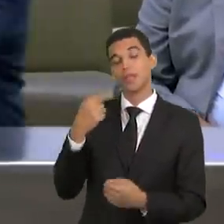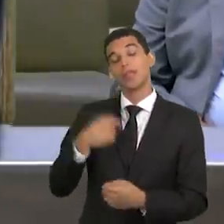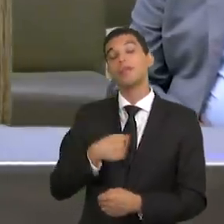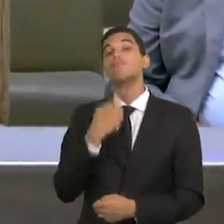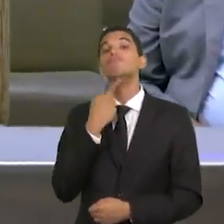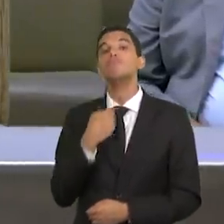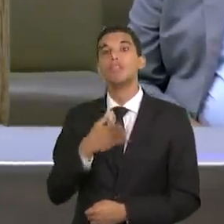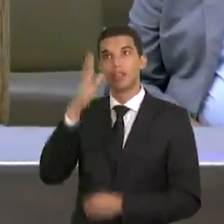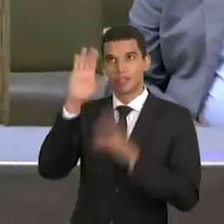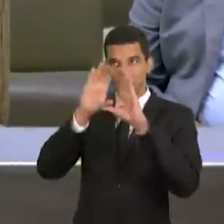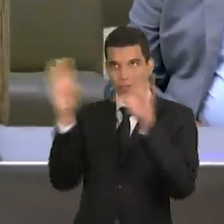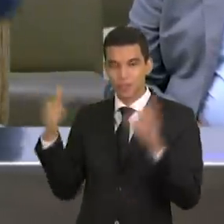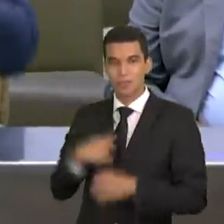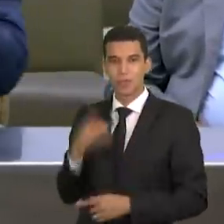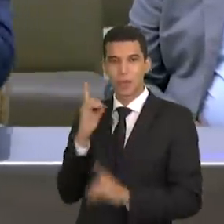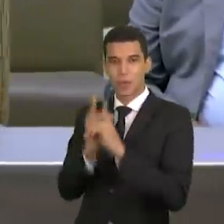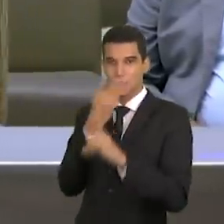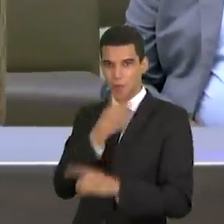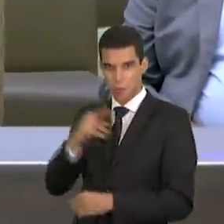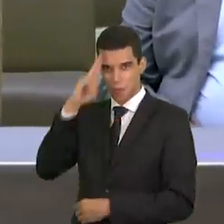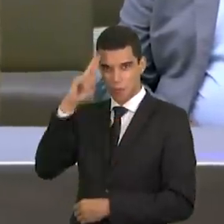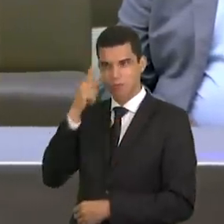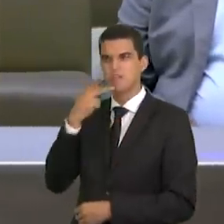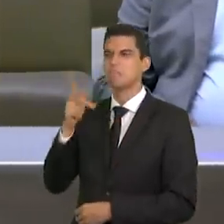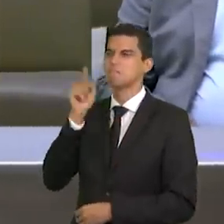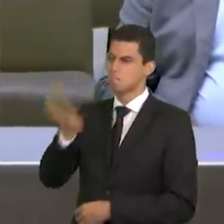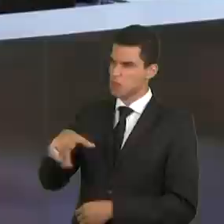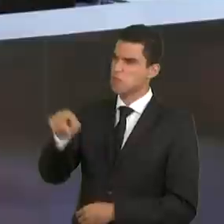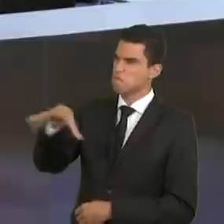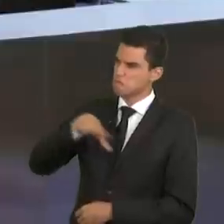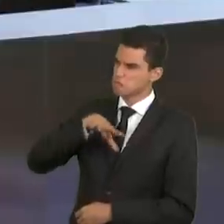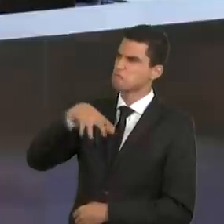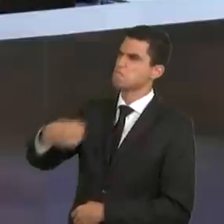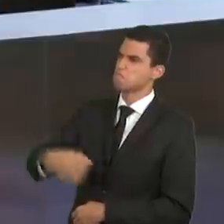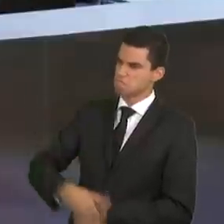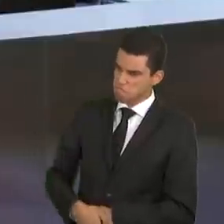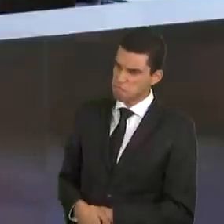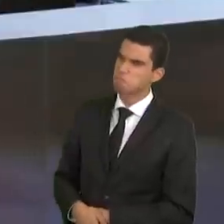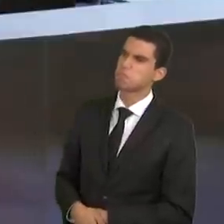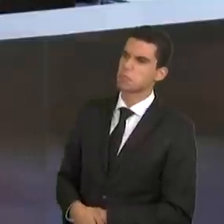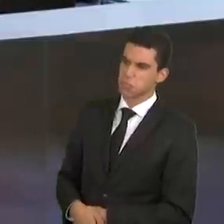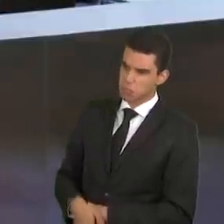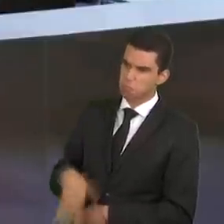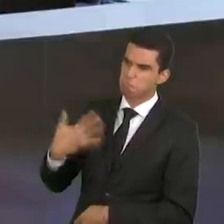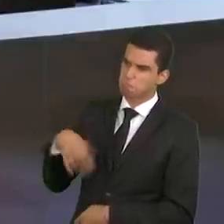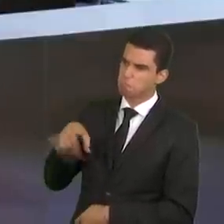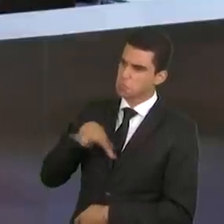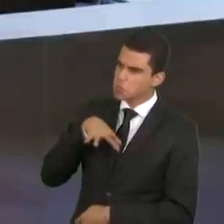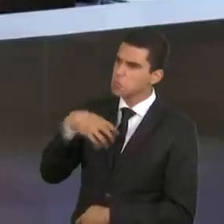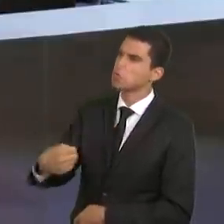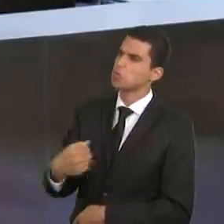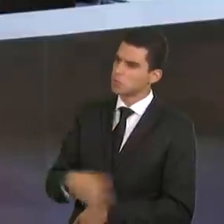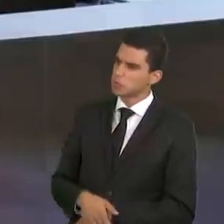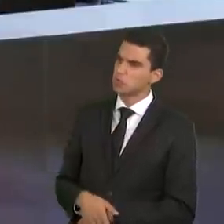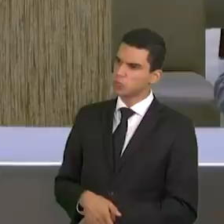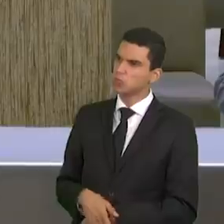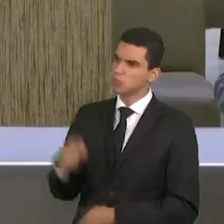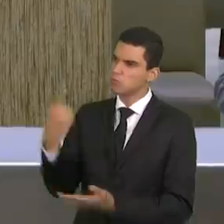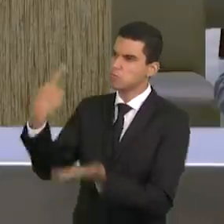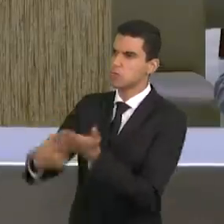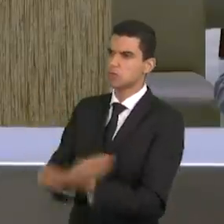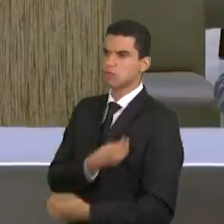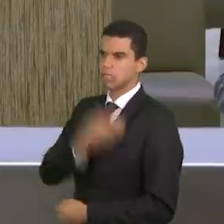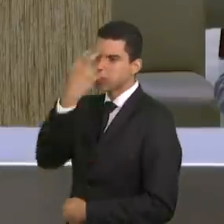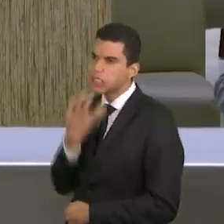Daqui eu tiro uma lição para nós, irmãos. Muitos crentes estão deixando de se preparar para o arrebatamento porque não querem mais